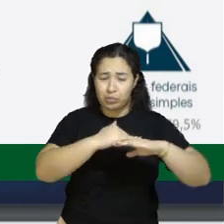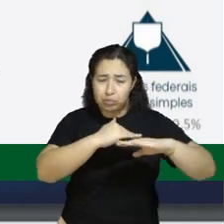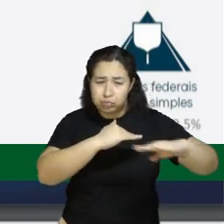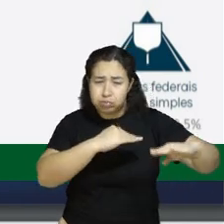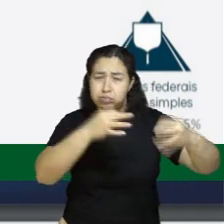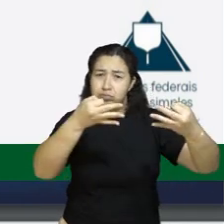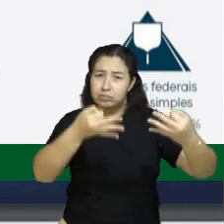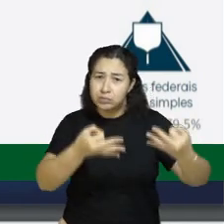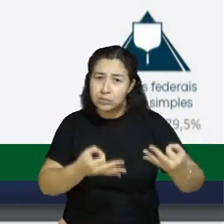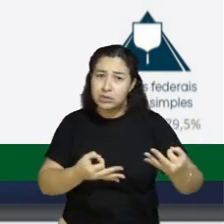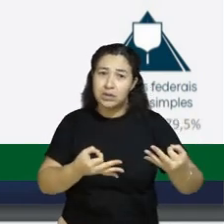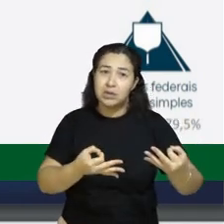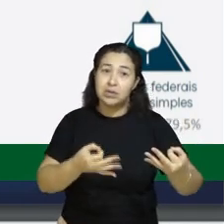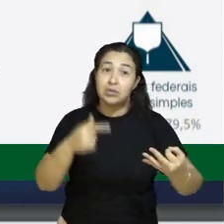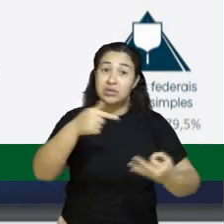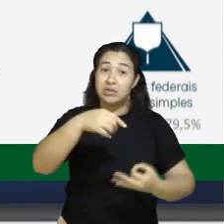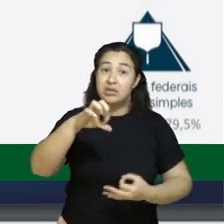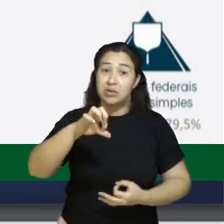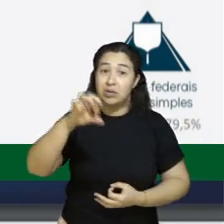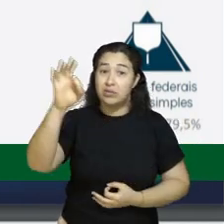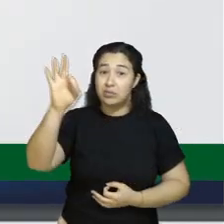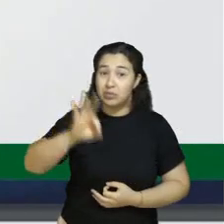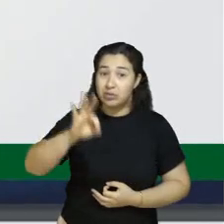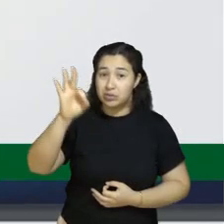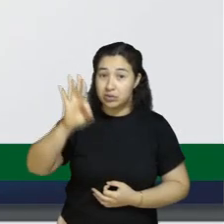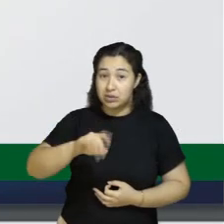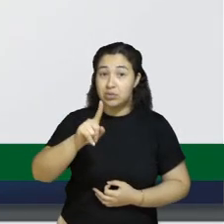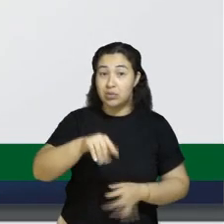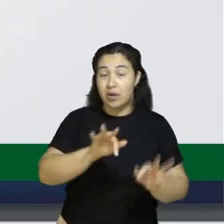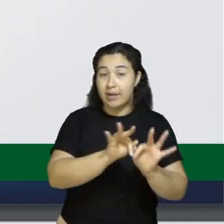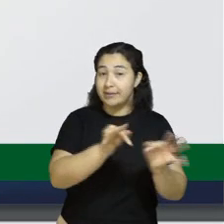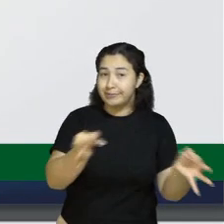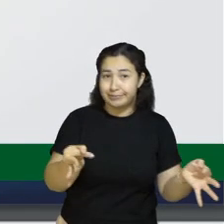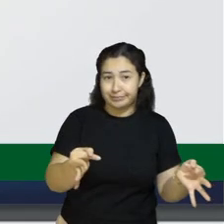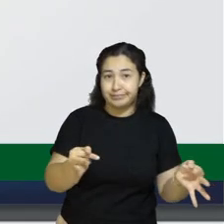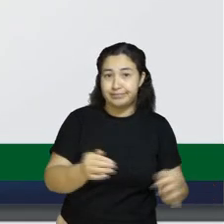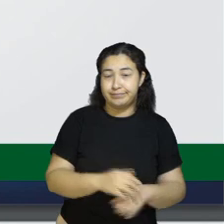federais são de pista simples.